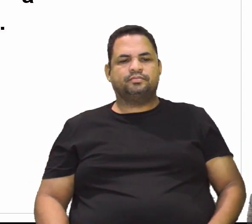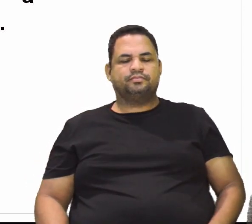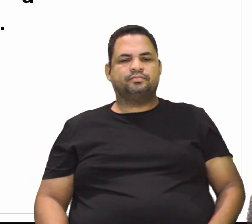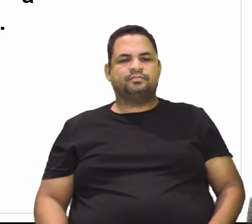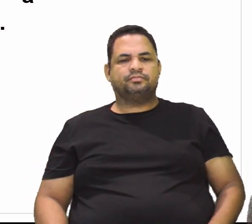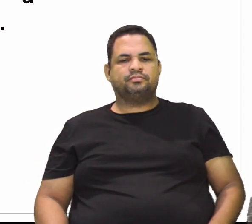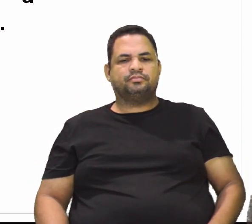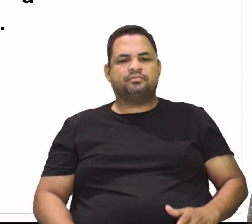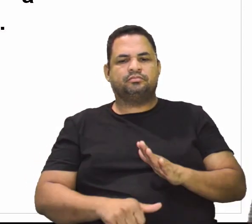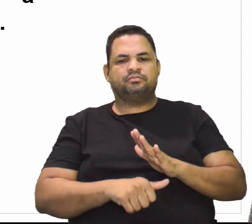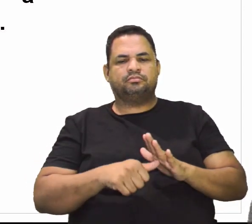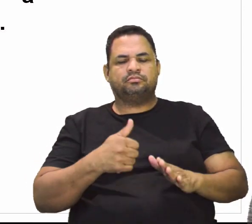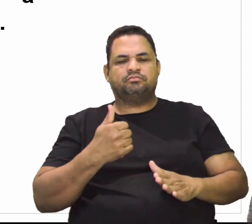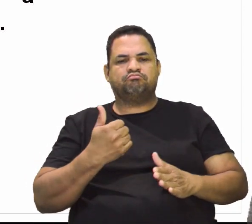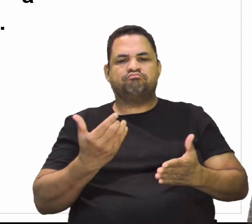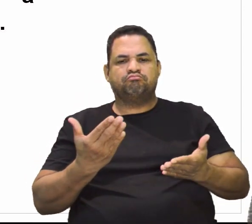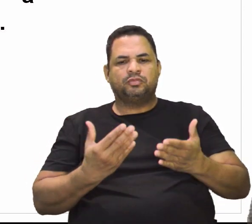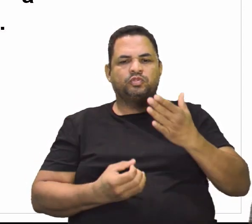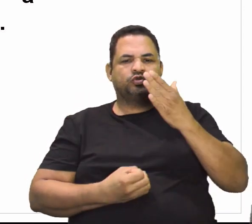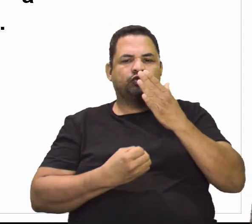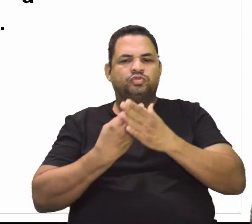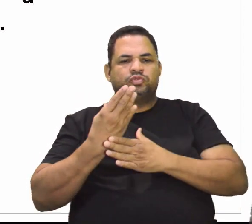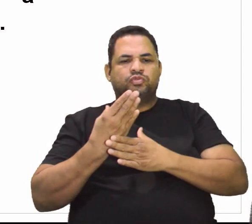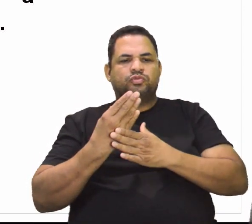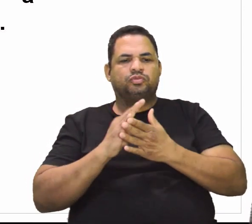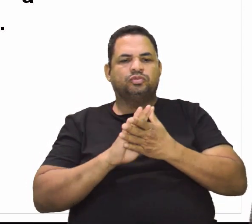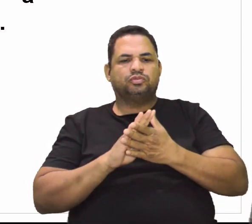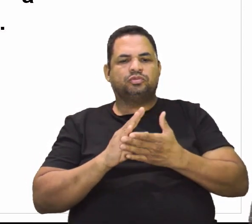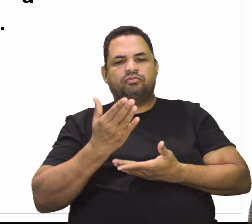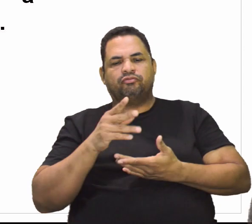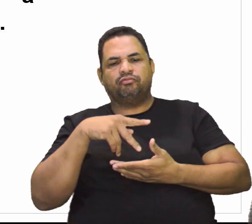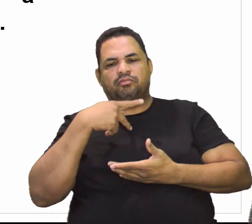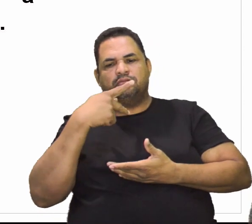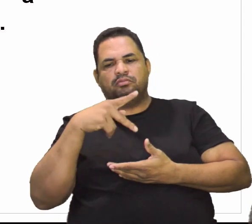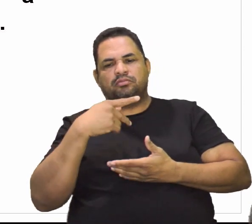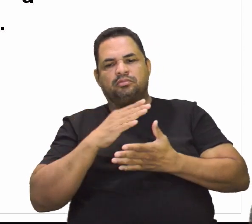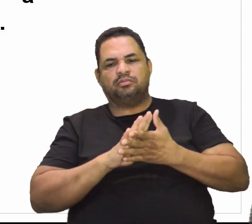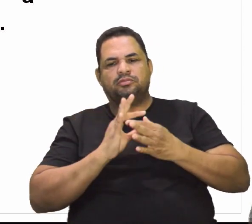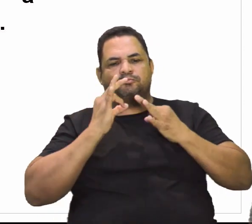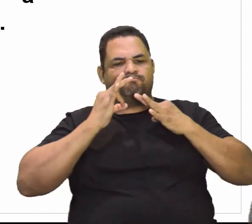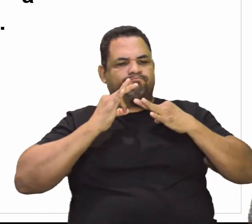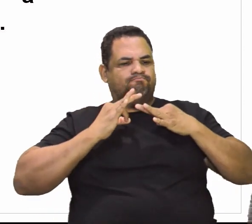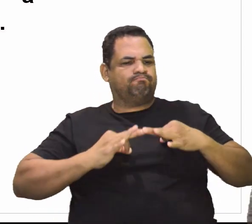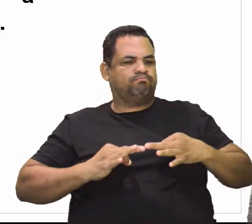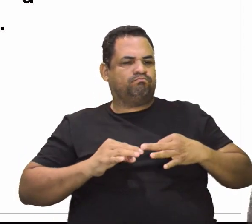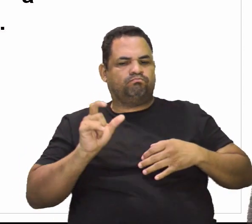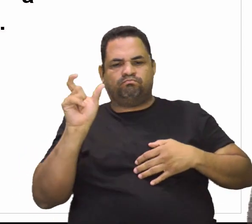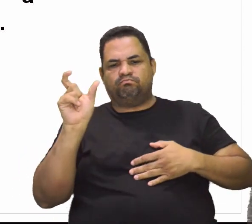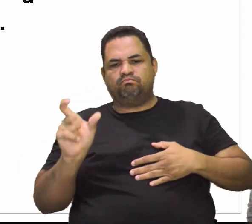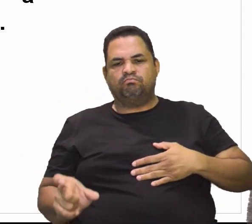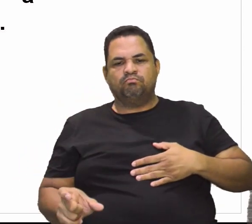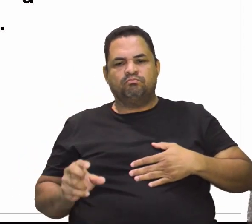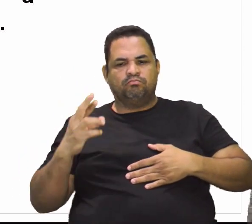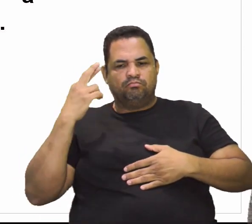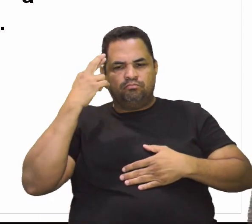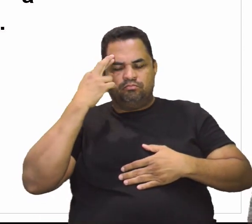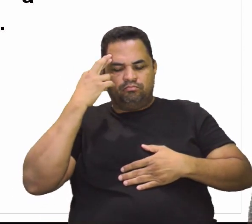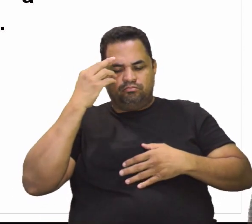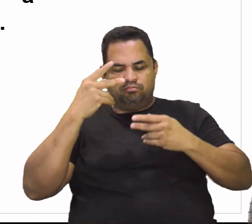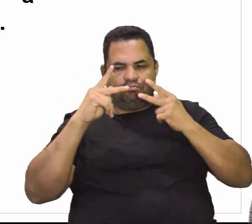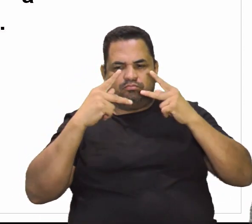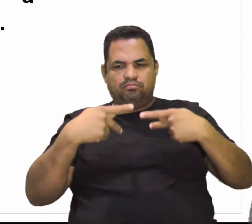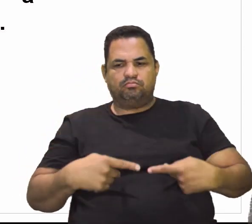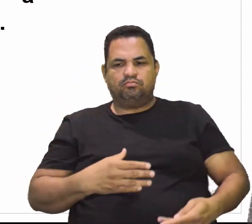Suas primeiras manifestações. Abordou temas como a dignidade, a individualidade e a racionalidade do